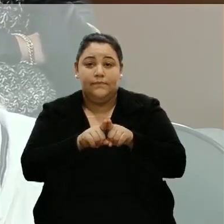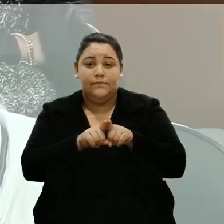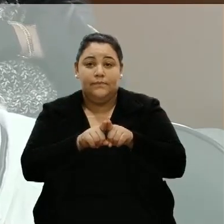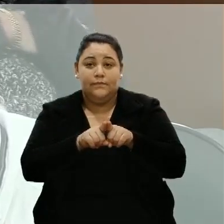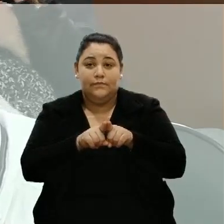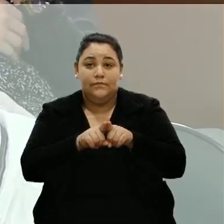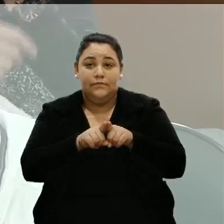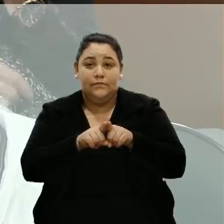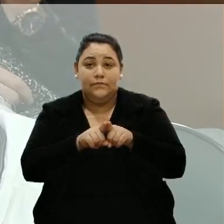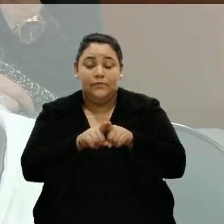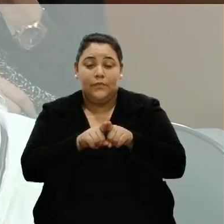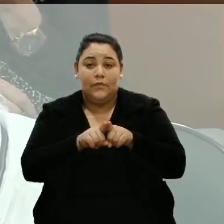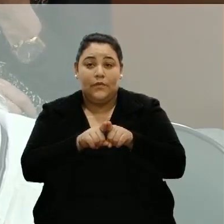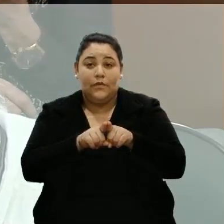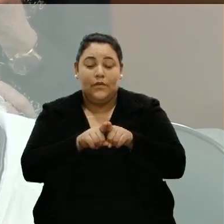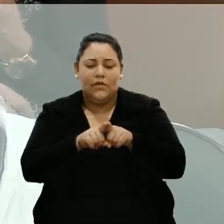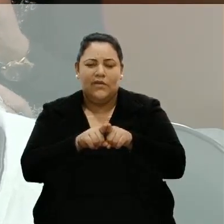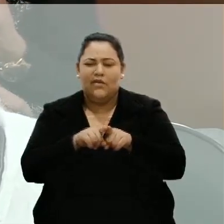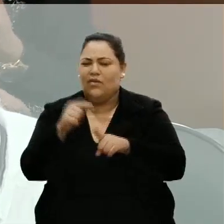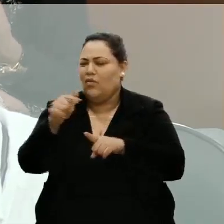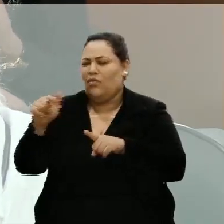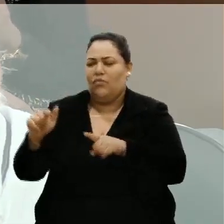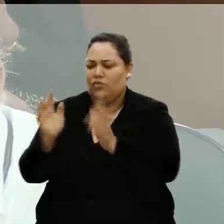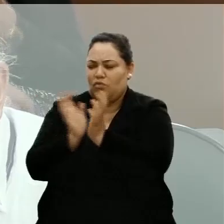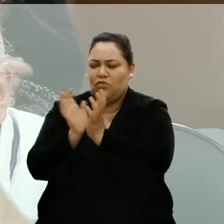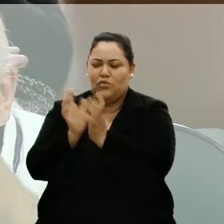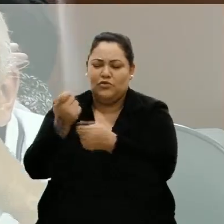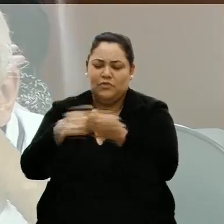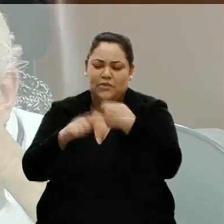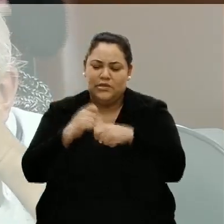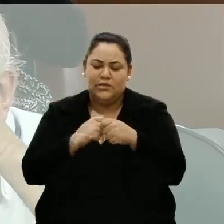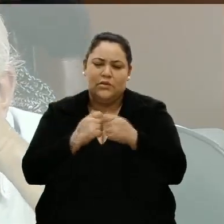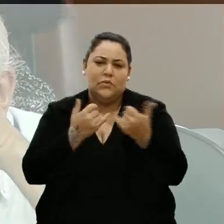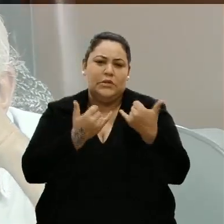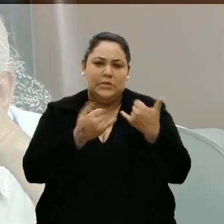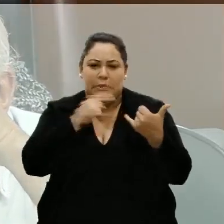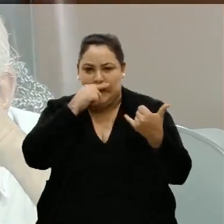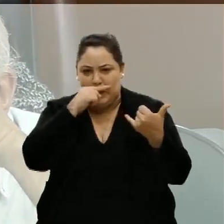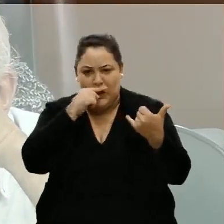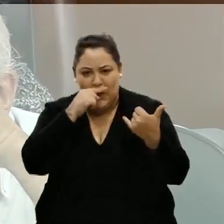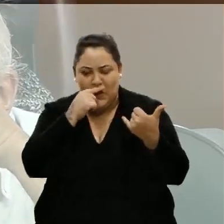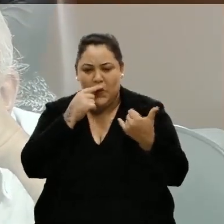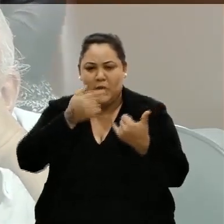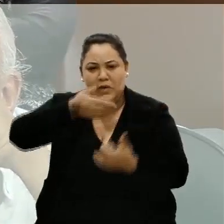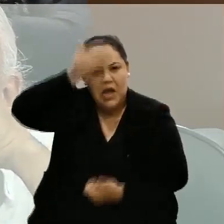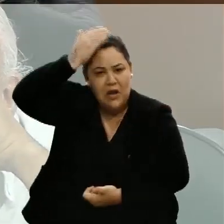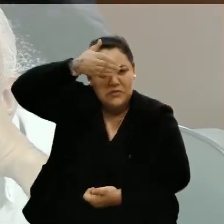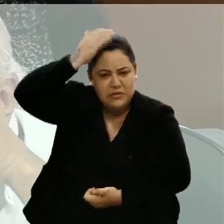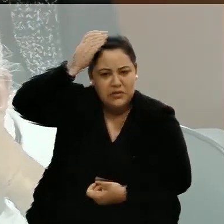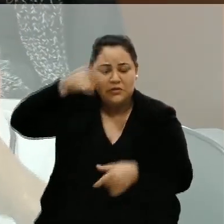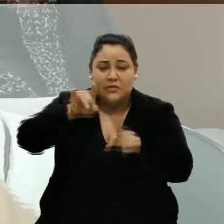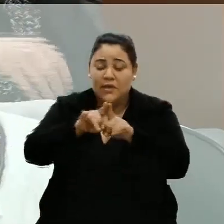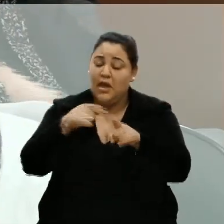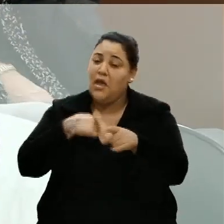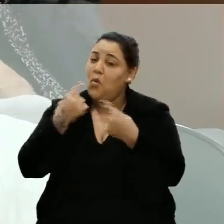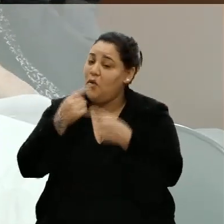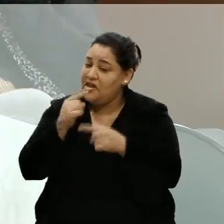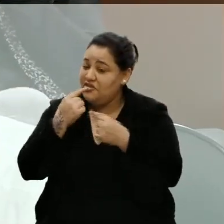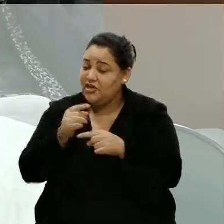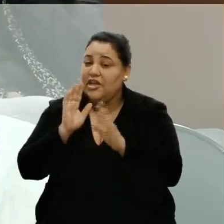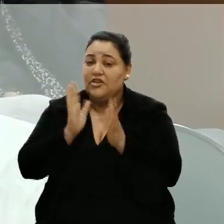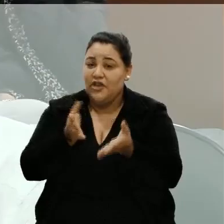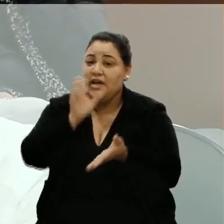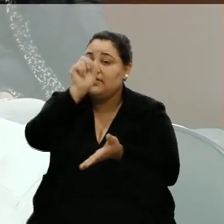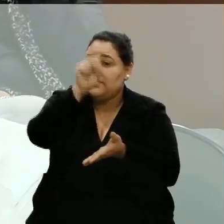Quando, em outras administrações, inclusive do Sartori, do ex-prefeito Alceu, eu fui um crítico muitas vezes, em algumas